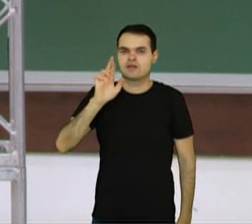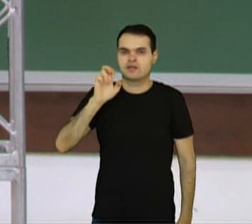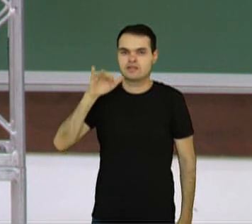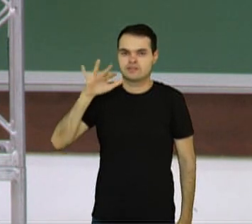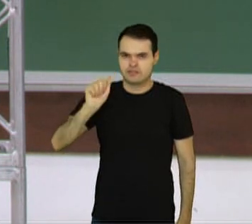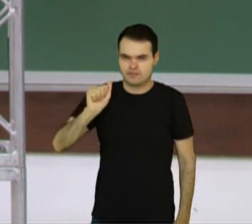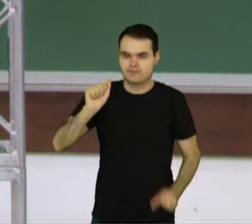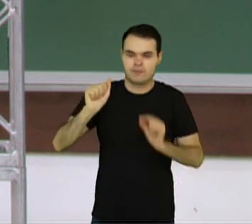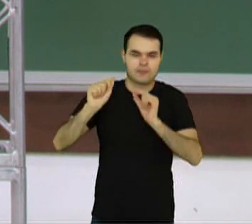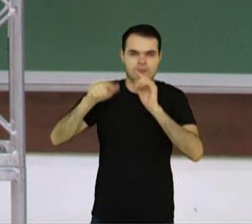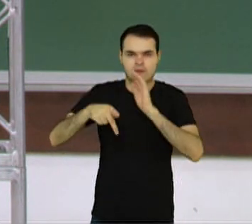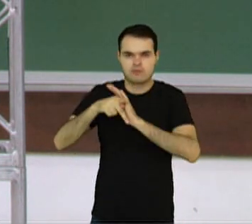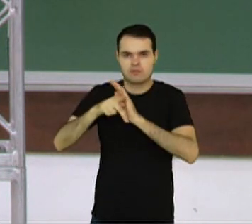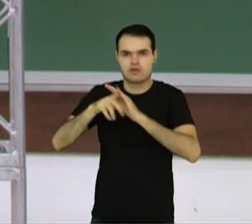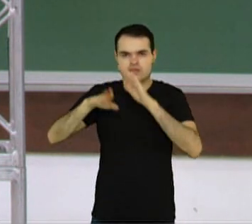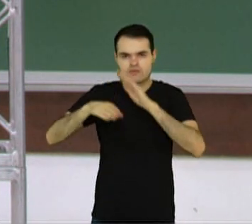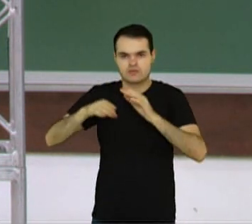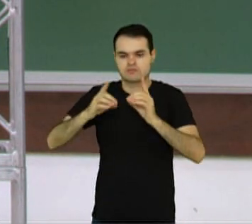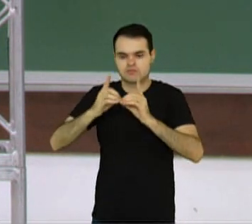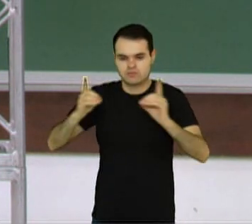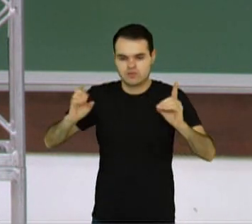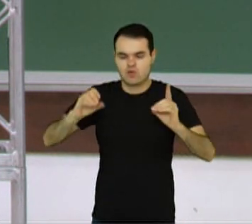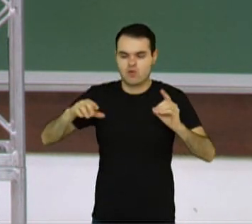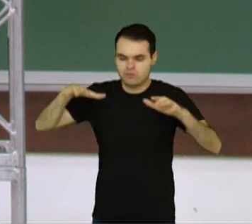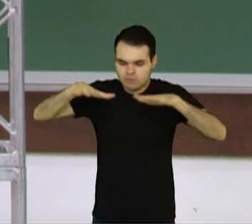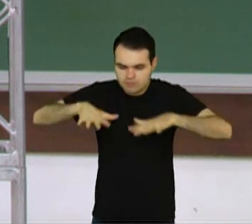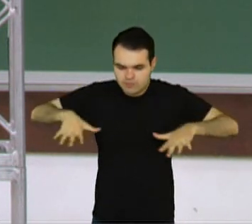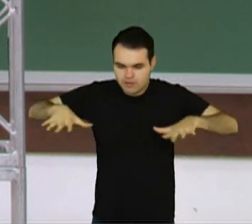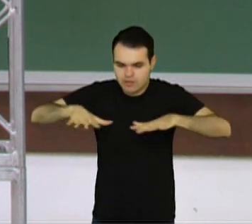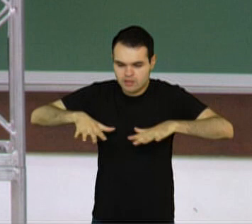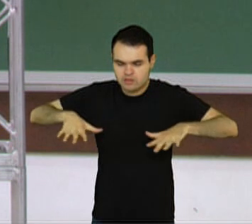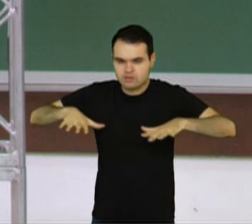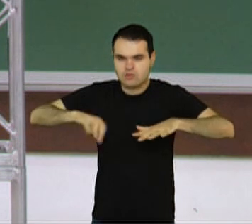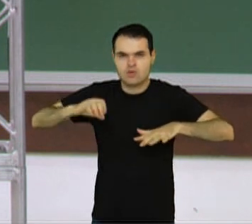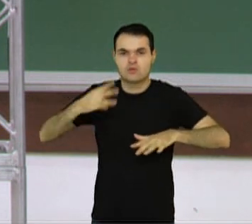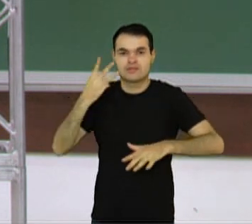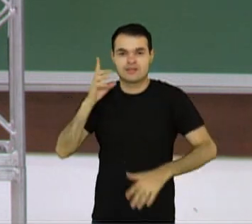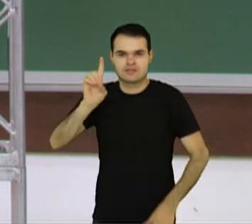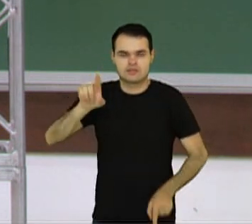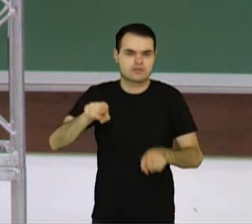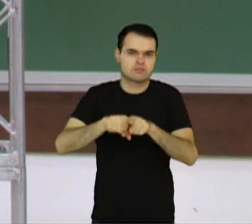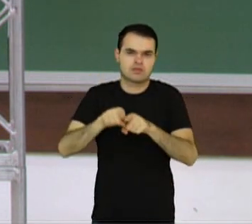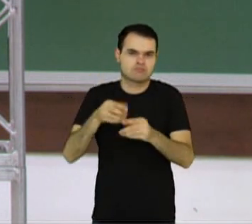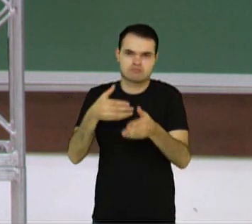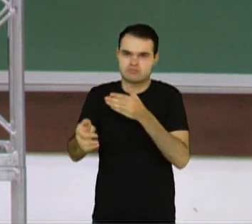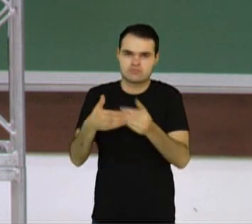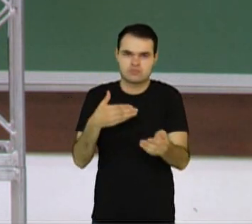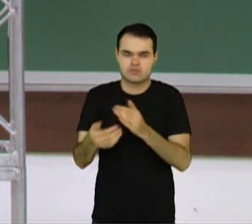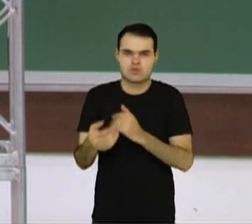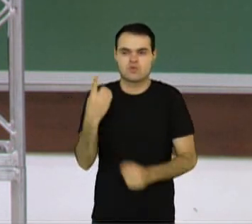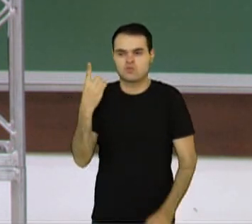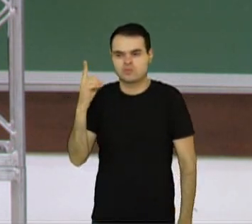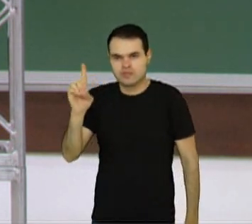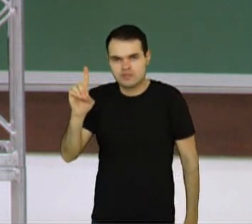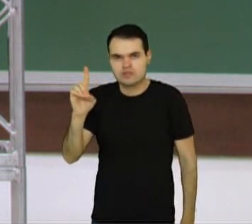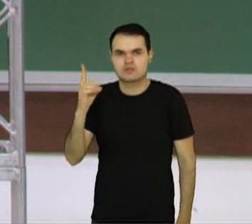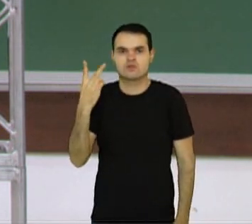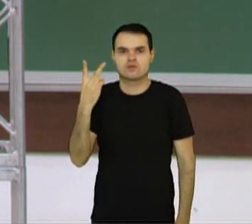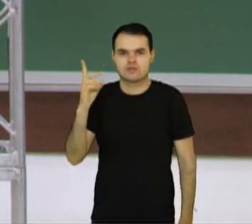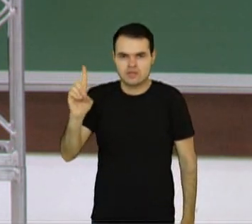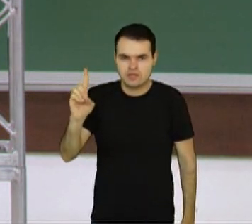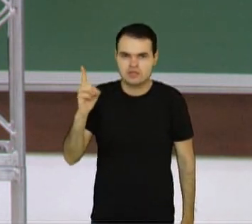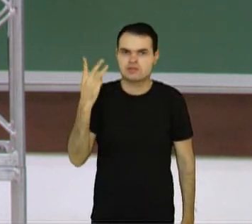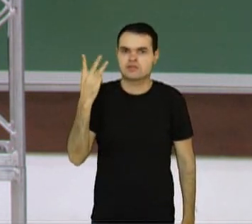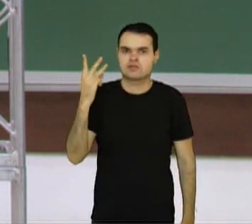meio unidimensional, em um meio bidimensional e um meio tridimensional. Como eu disse para vocês ali, o fato às vezes de você estar